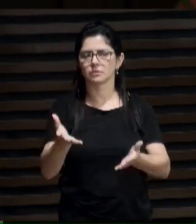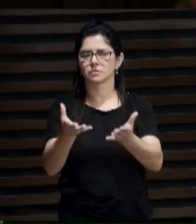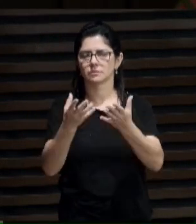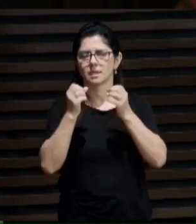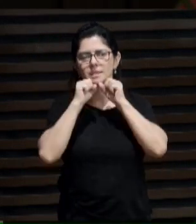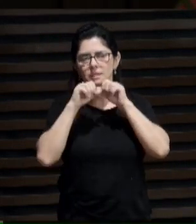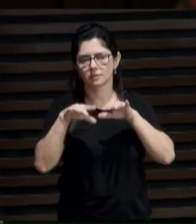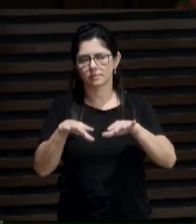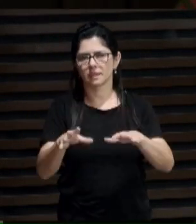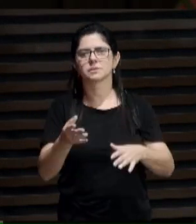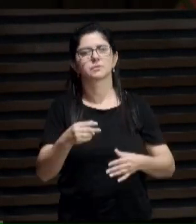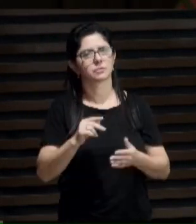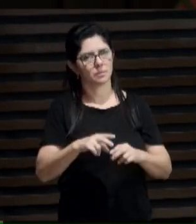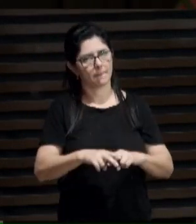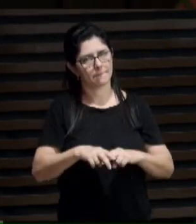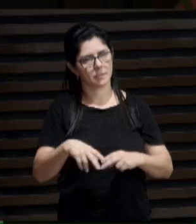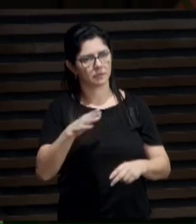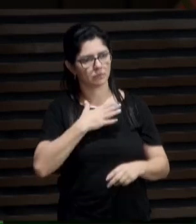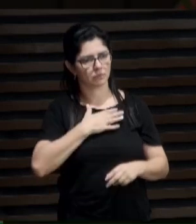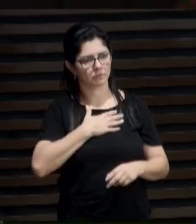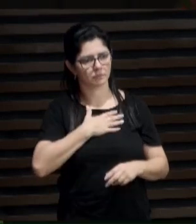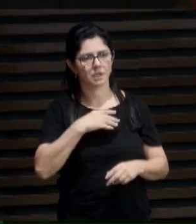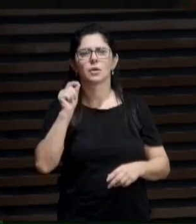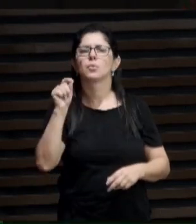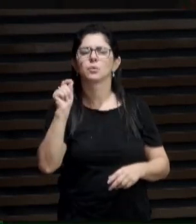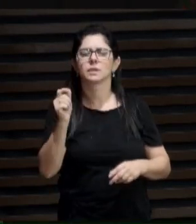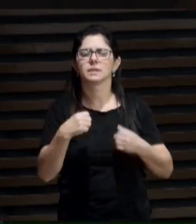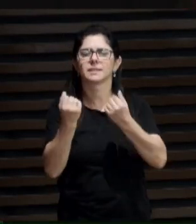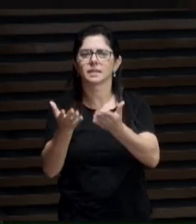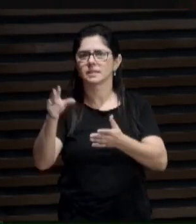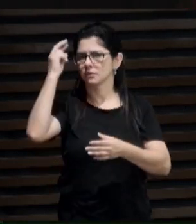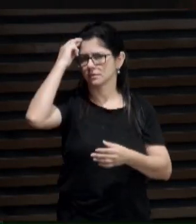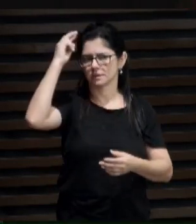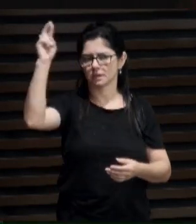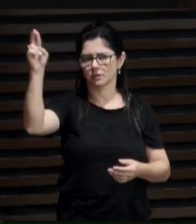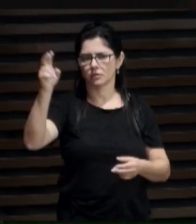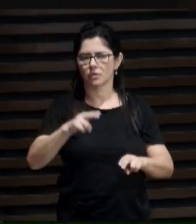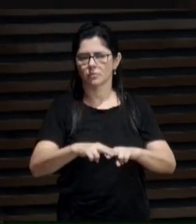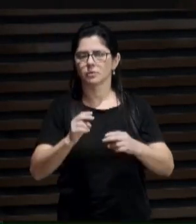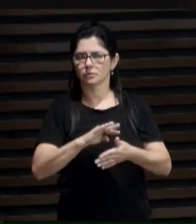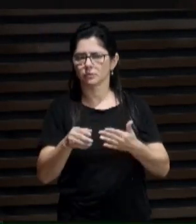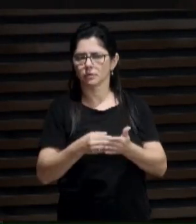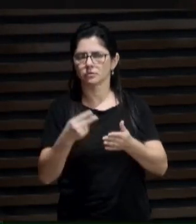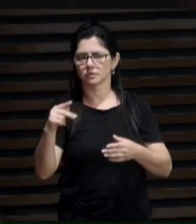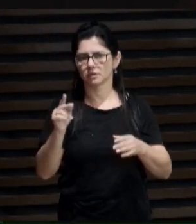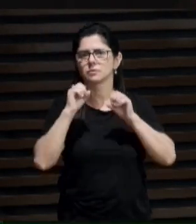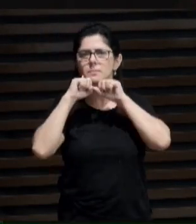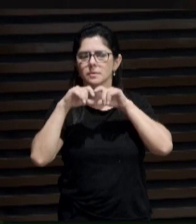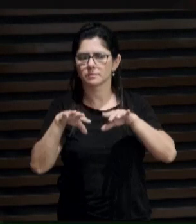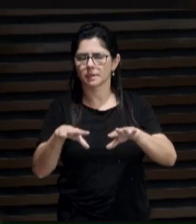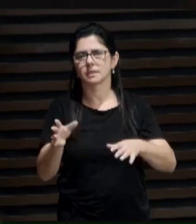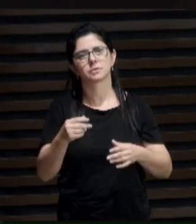estava fraco, hein, gente? Vamos lá de novo. Que darei ao Senhor por todos os seus benefícios